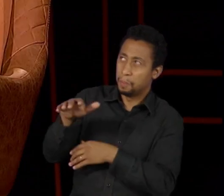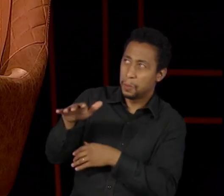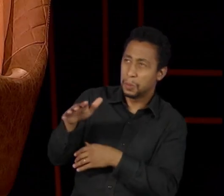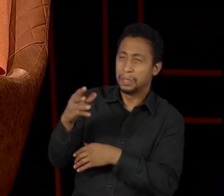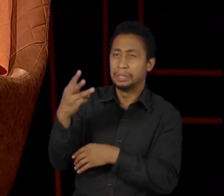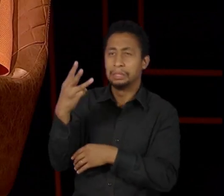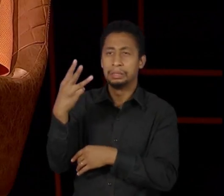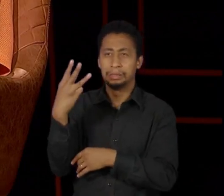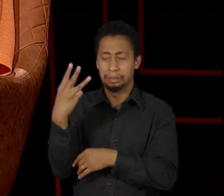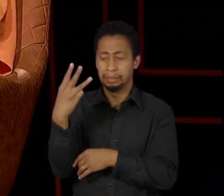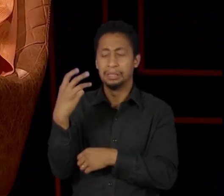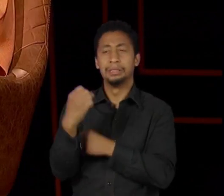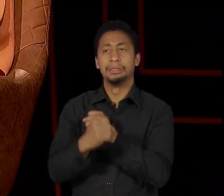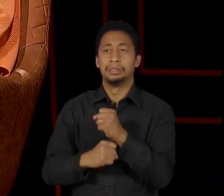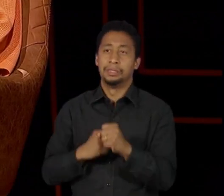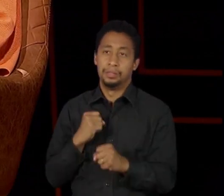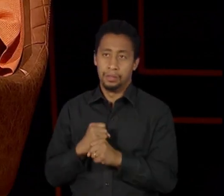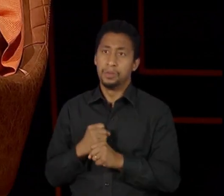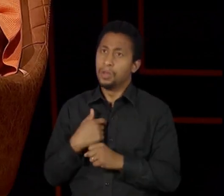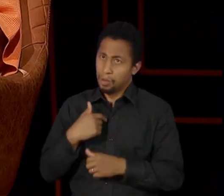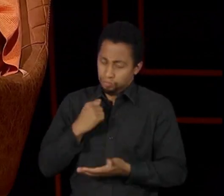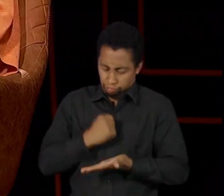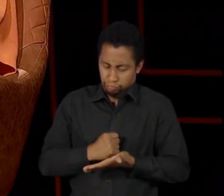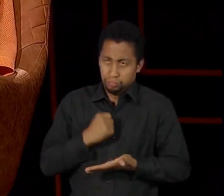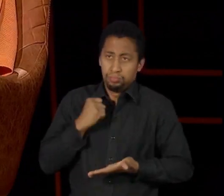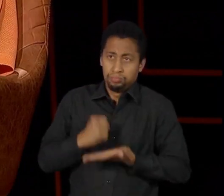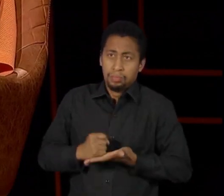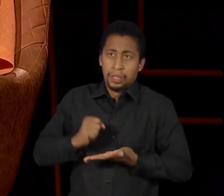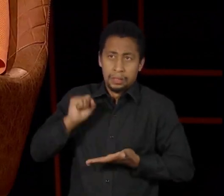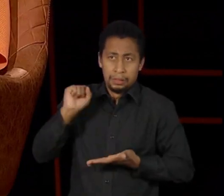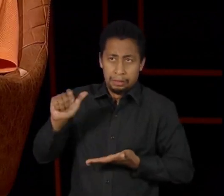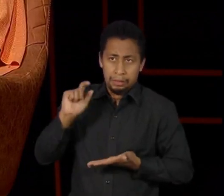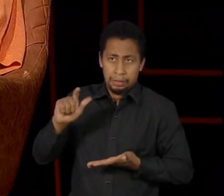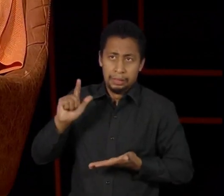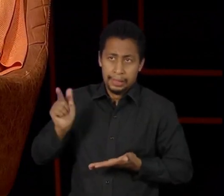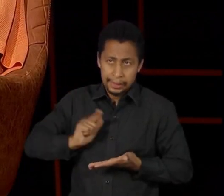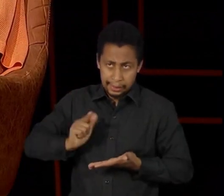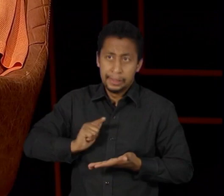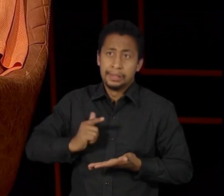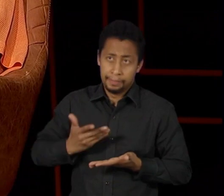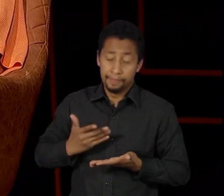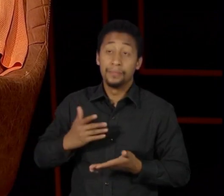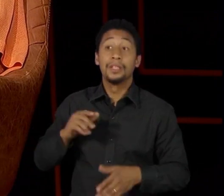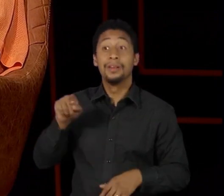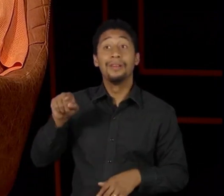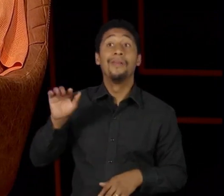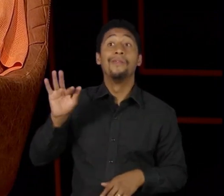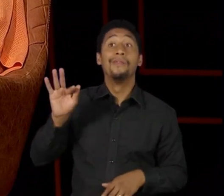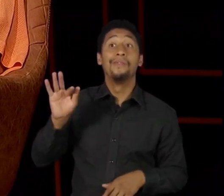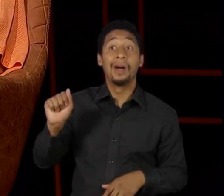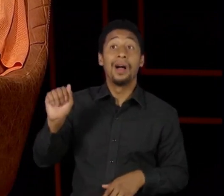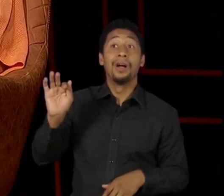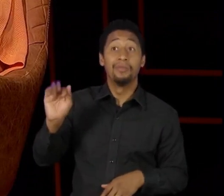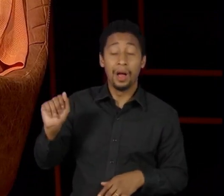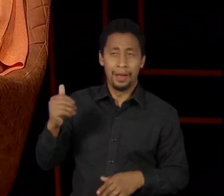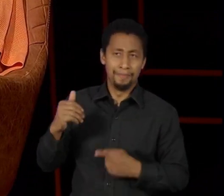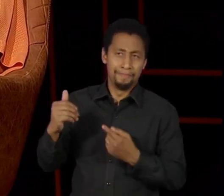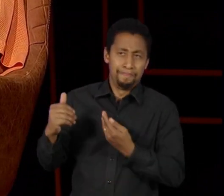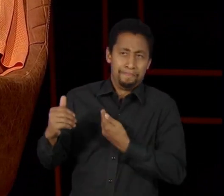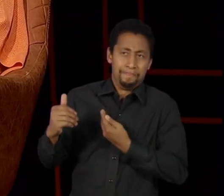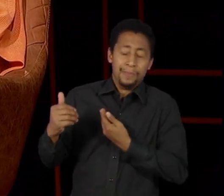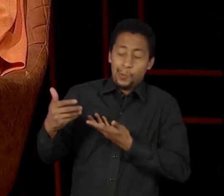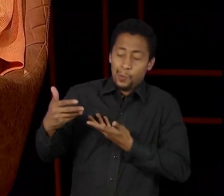ar. E eu era contratado pelo programa. E o Fafá me chama para ir para a França, para fazer Avignon